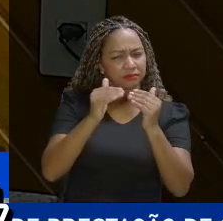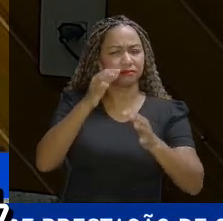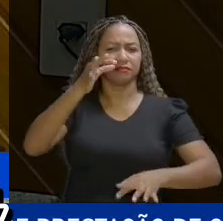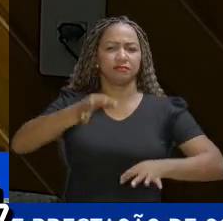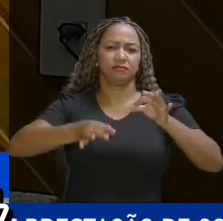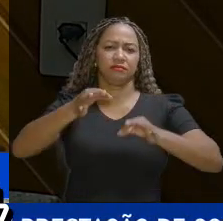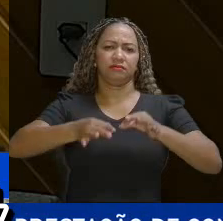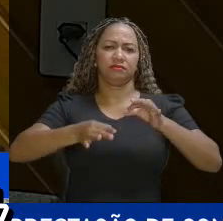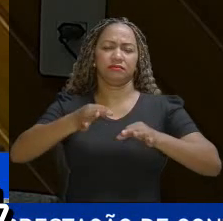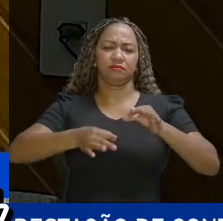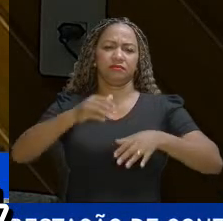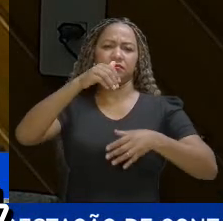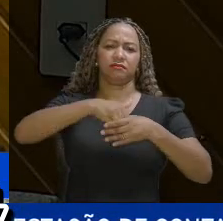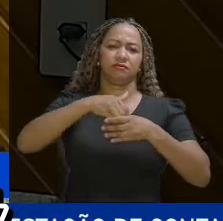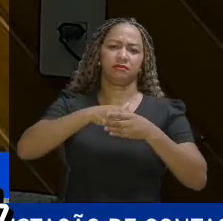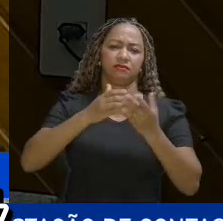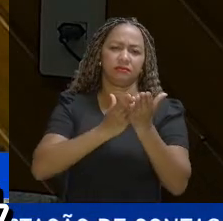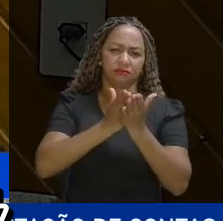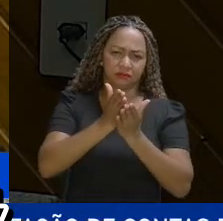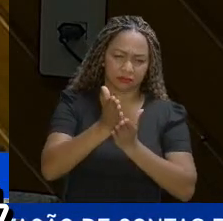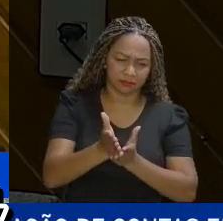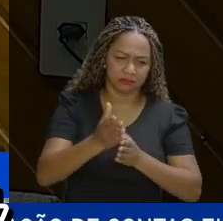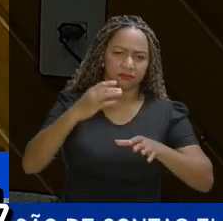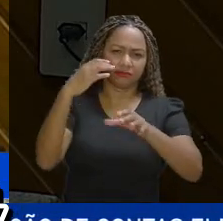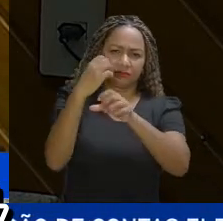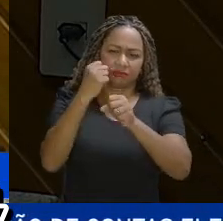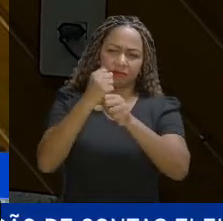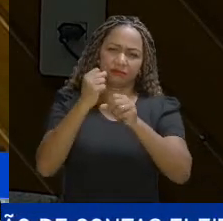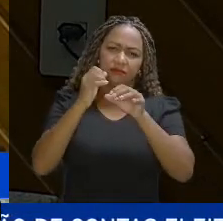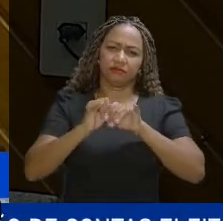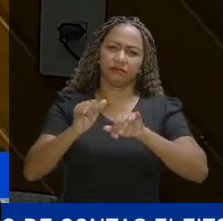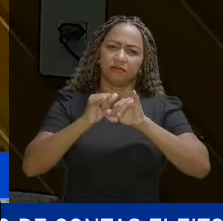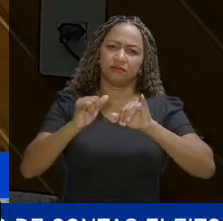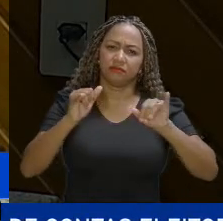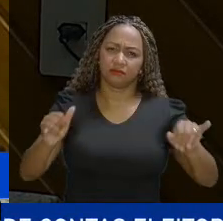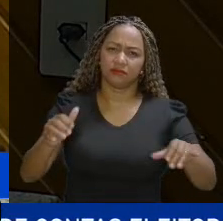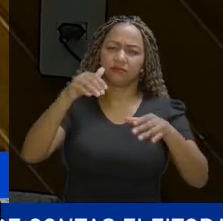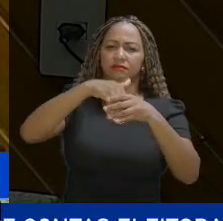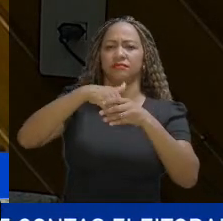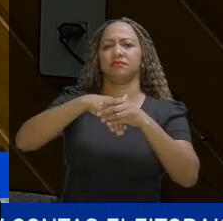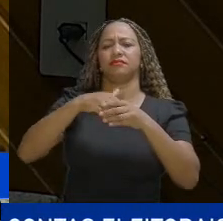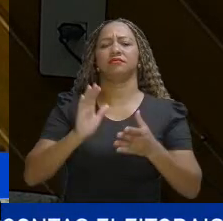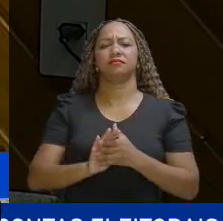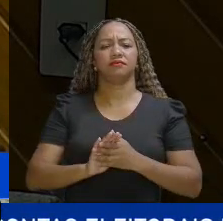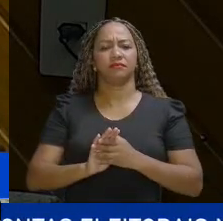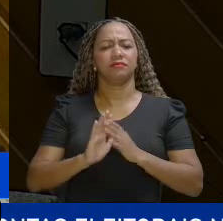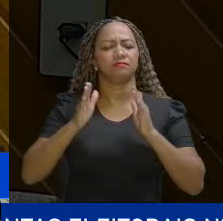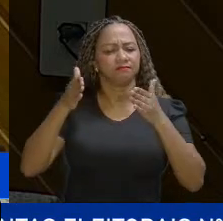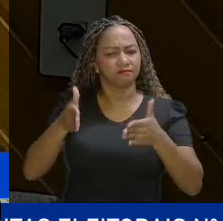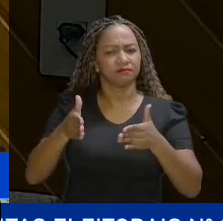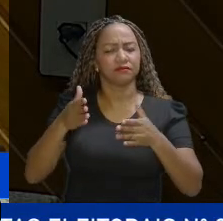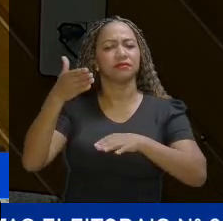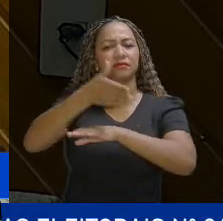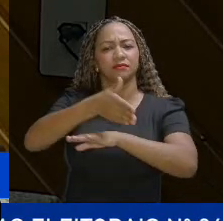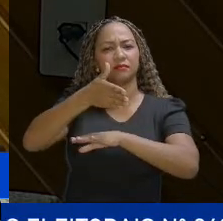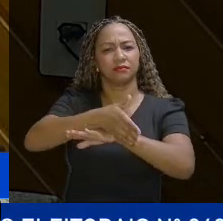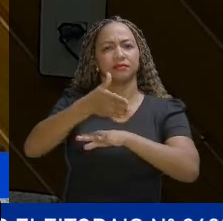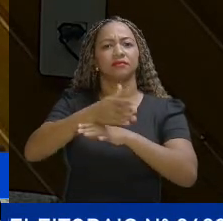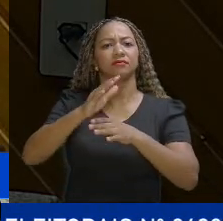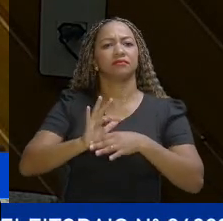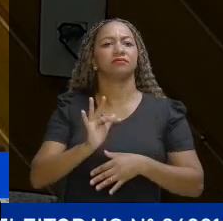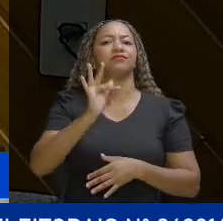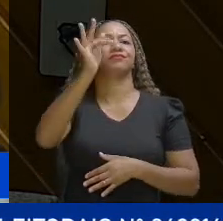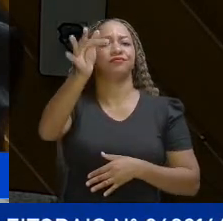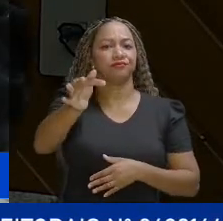Eleitoral, incluindo a regularidade com suas contas de campanha, o que afeta diretamente a sua aptidão para participar de